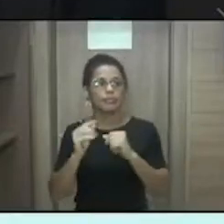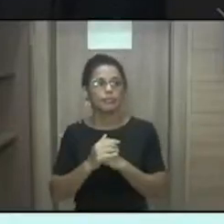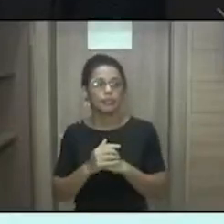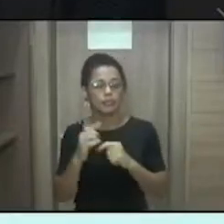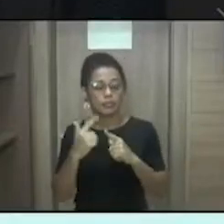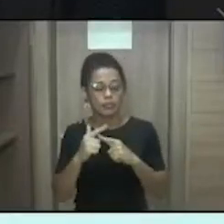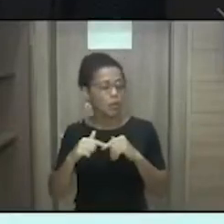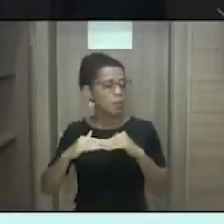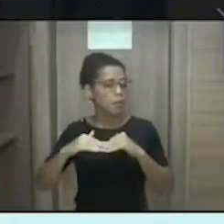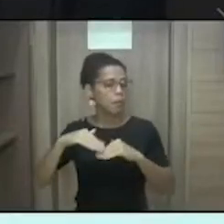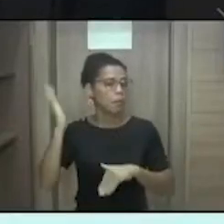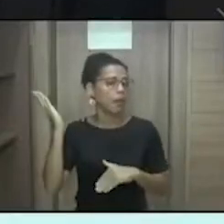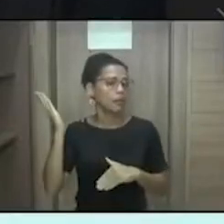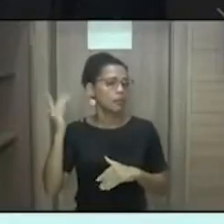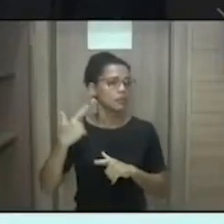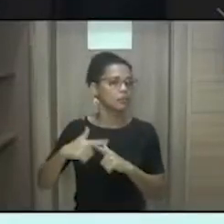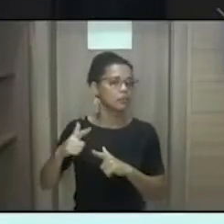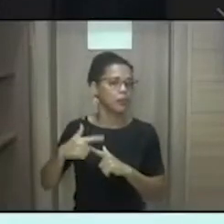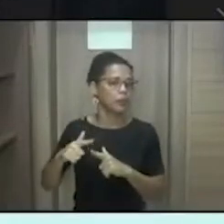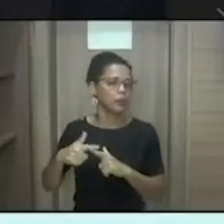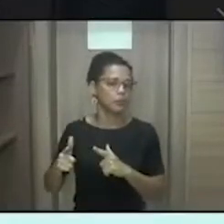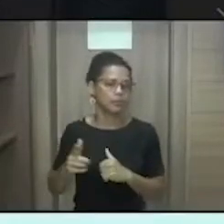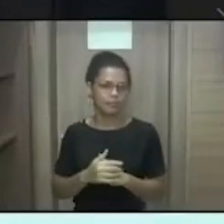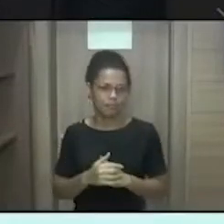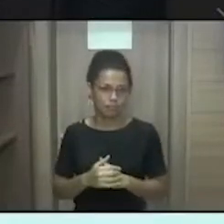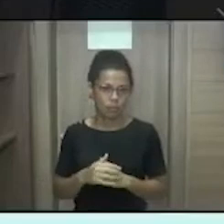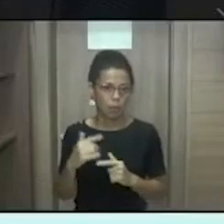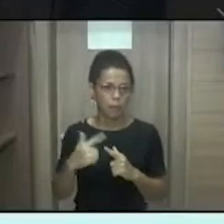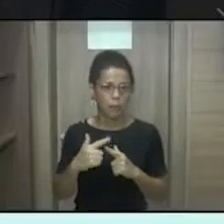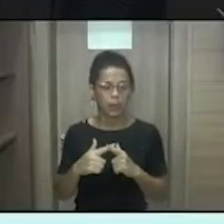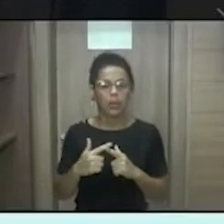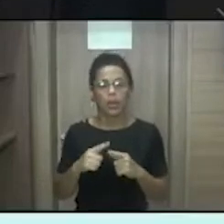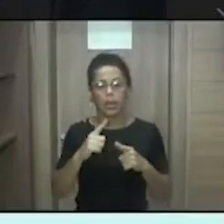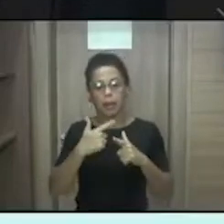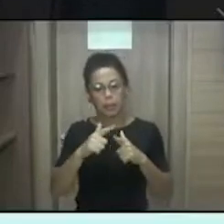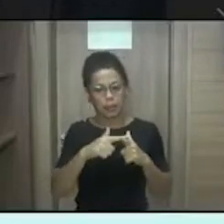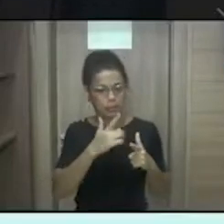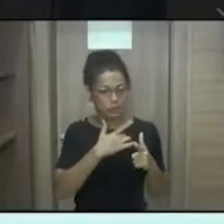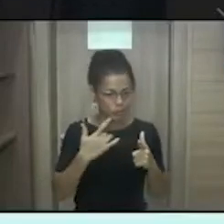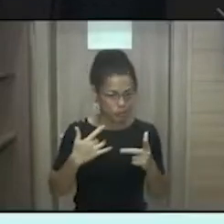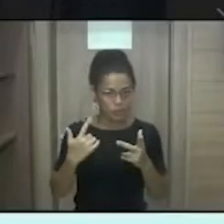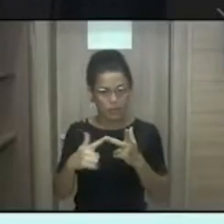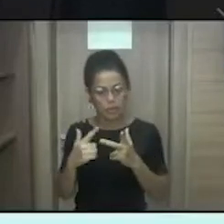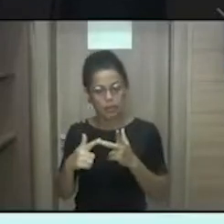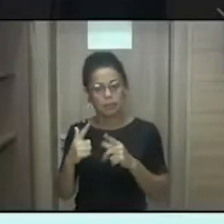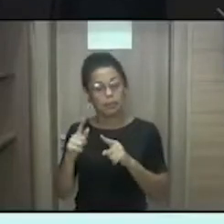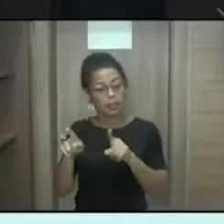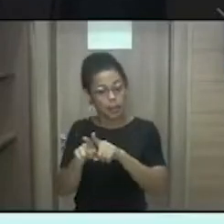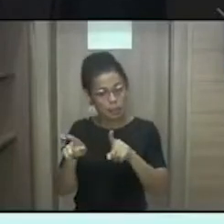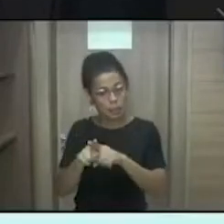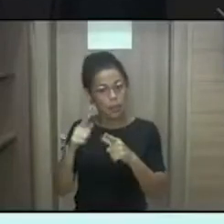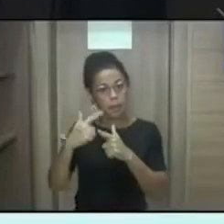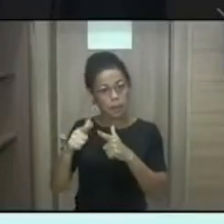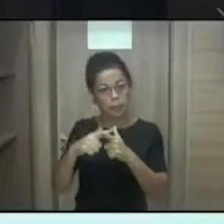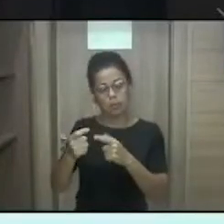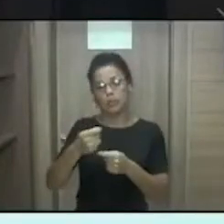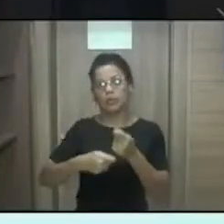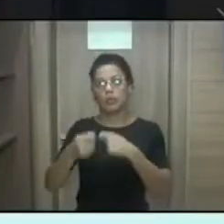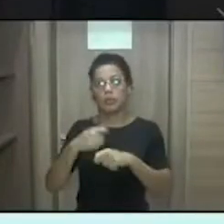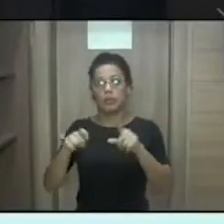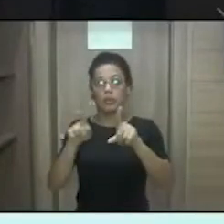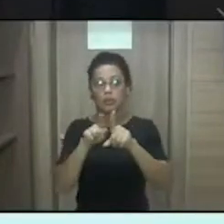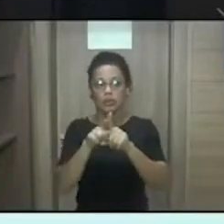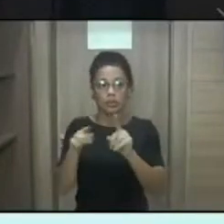mais além do que ser um problema de saúde. Ele também é um problema socioeconômico, porque enquanto a gente chega